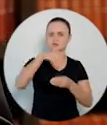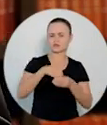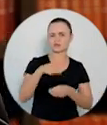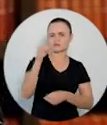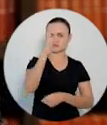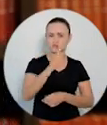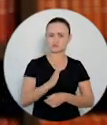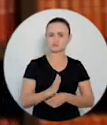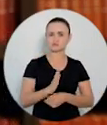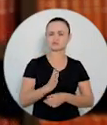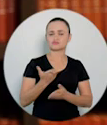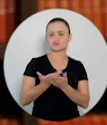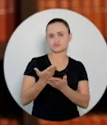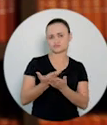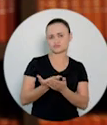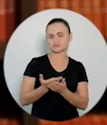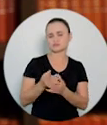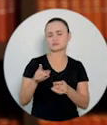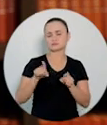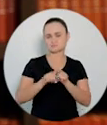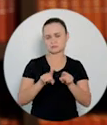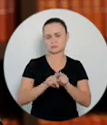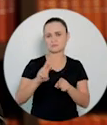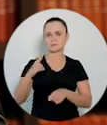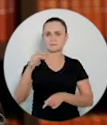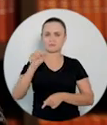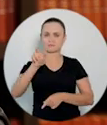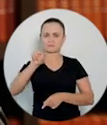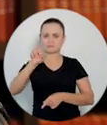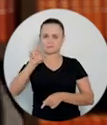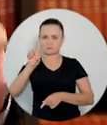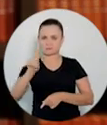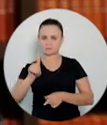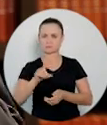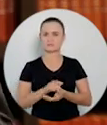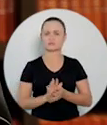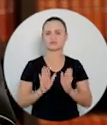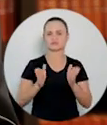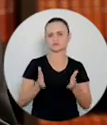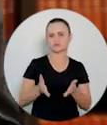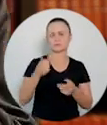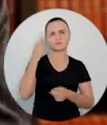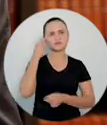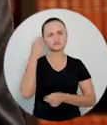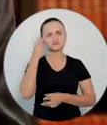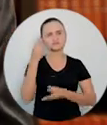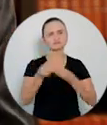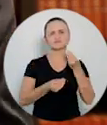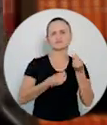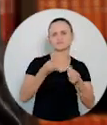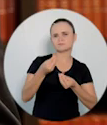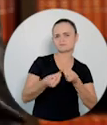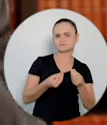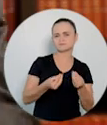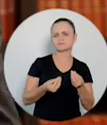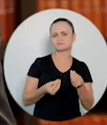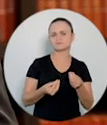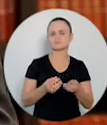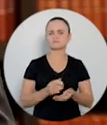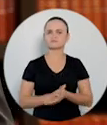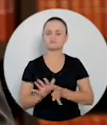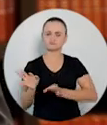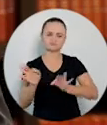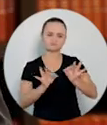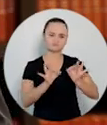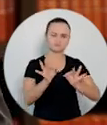são também estudados lá, mas sem que nós conheçamos tudo que já foi construído na academia de lá. E eu decidi ir para